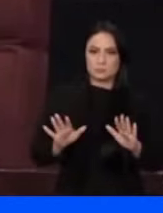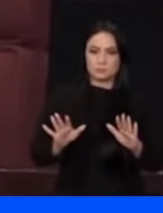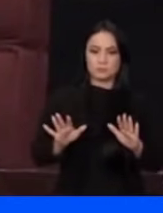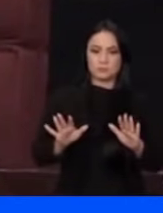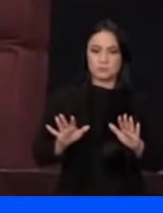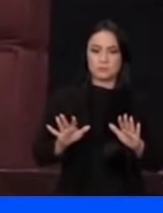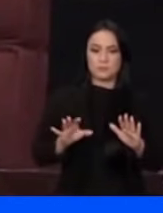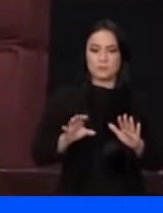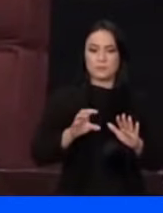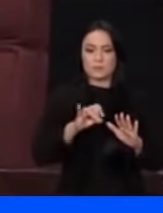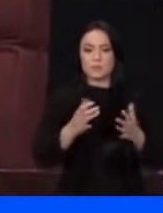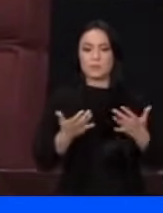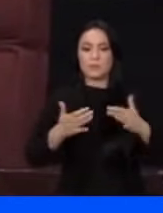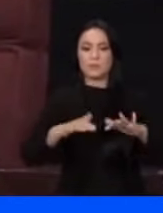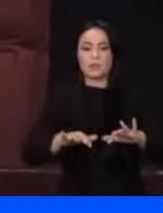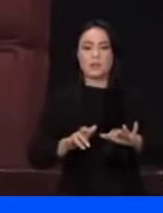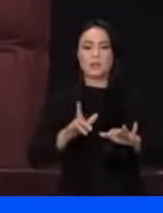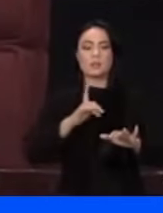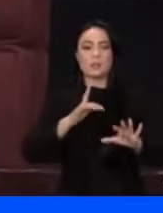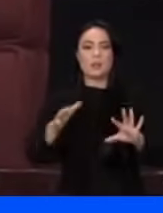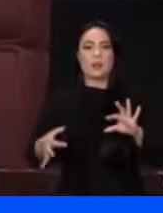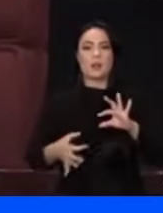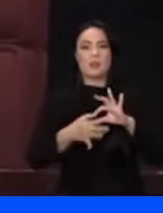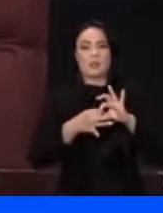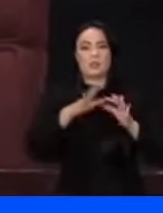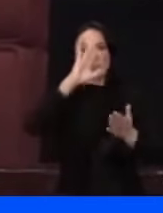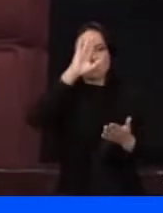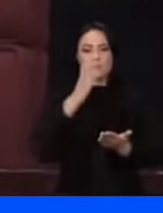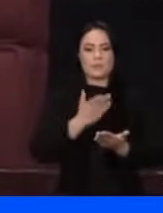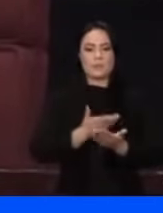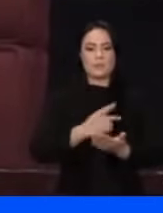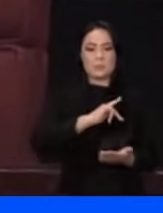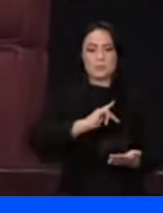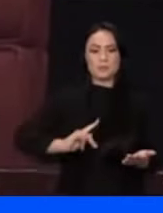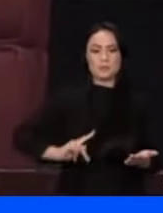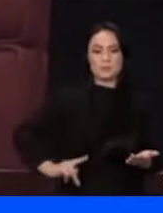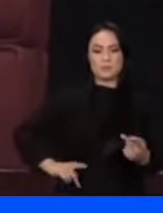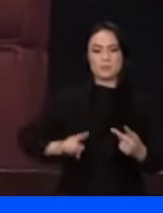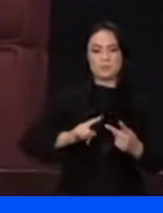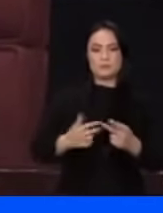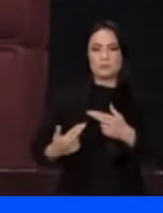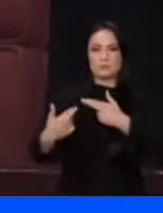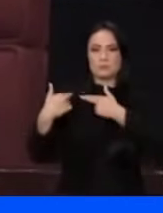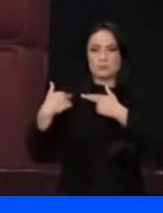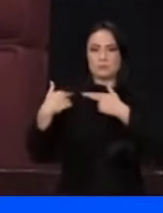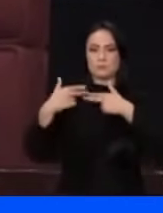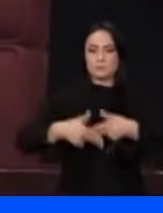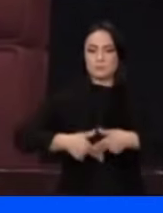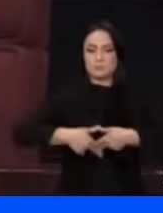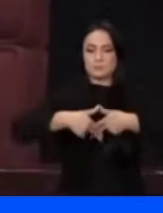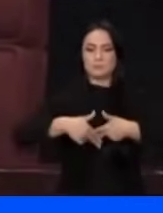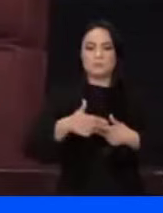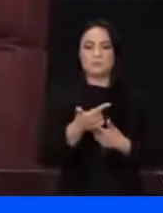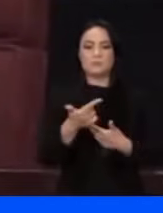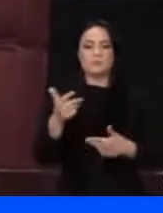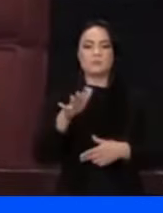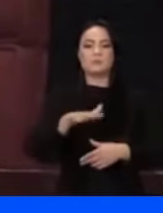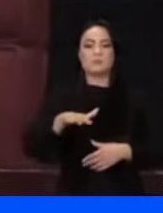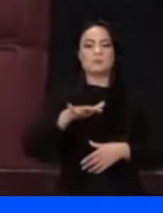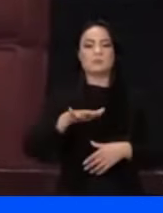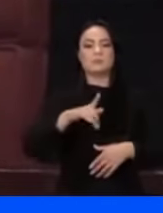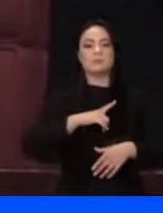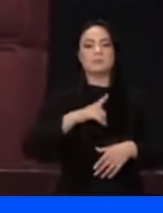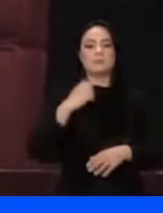final desejado, estabelecimento de laços de confiança entre o presidente e o comandante do Exército. Centro de gravidade, Alexandre